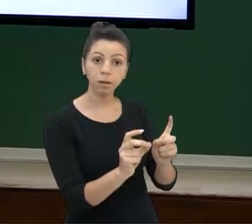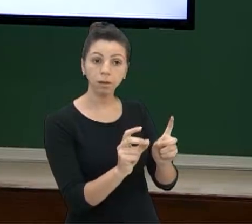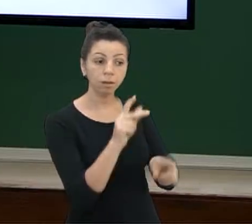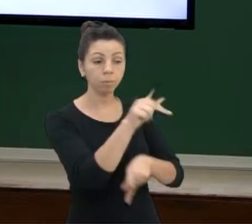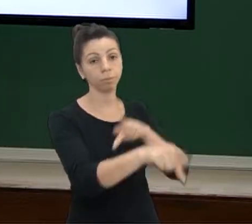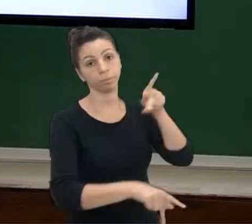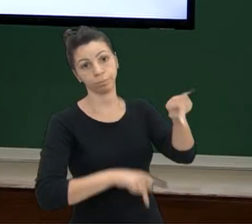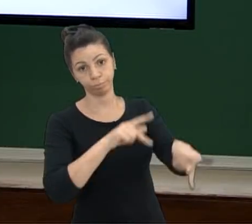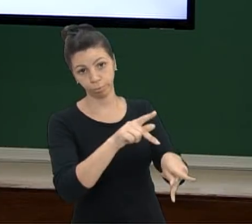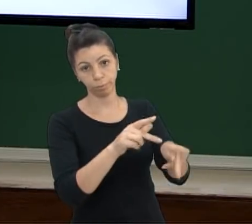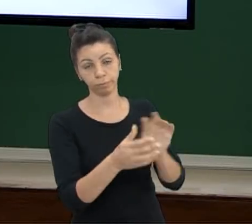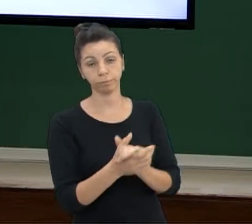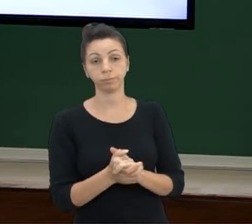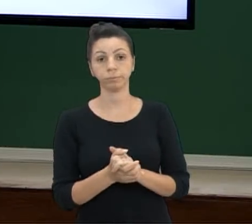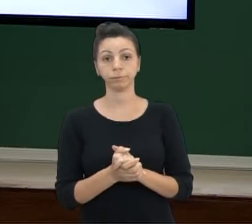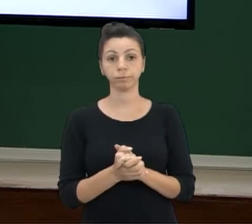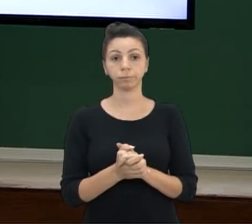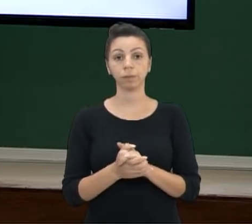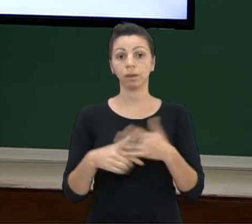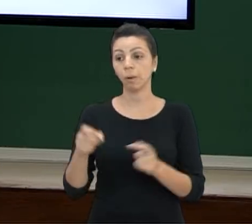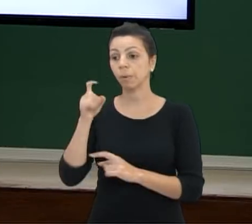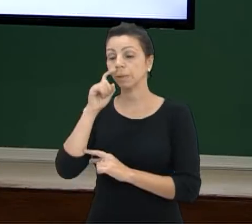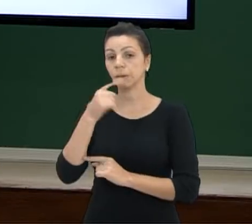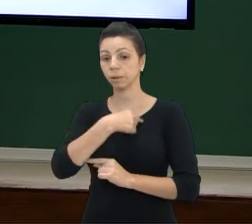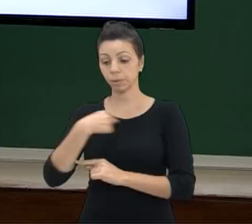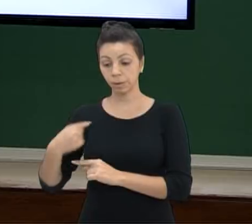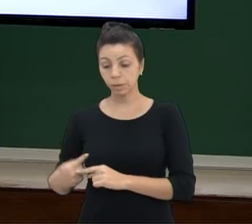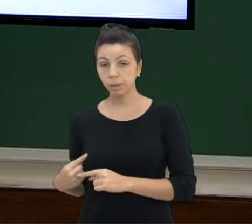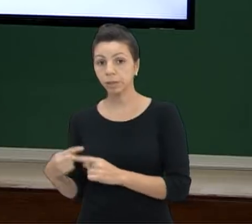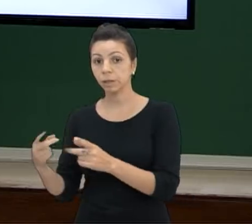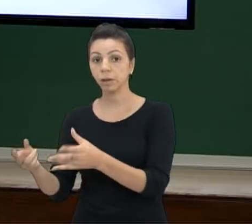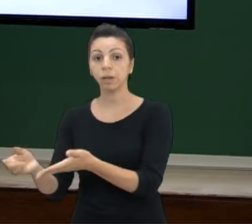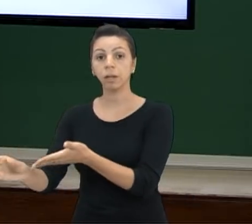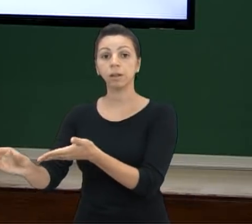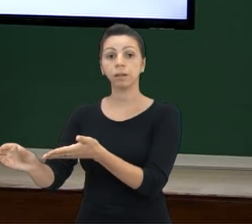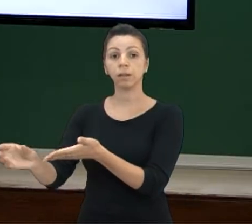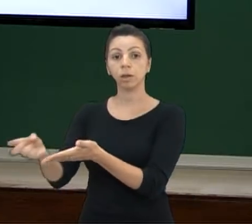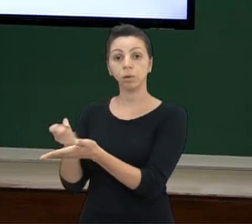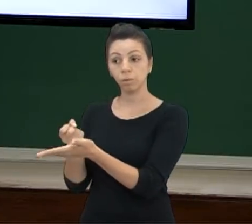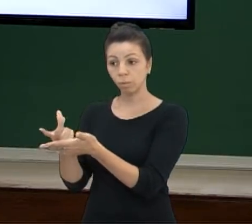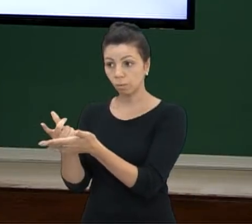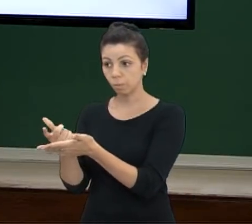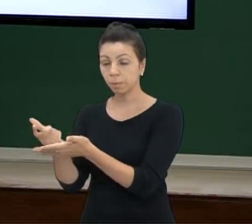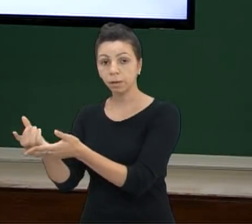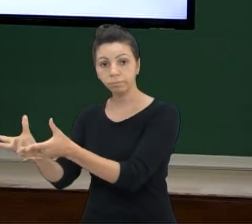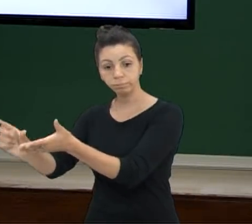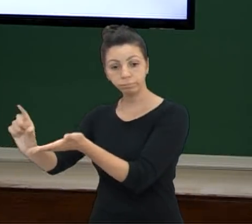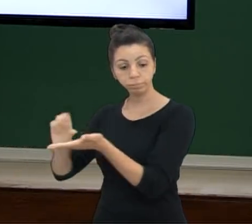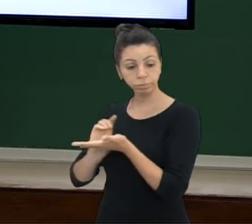a população dos países vizinhos também a um custo baixo. E aí nós temos